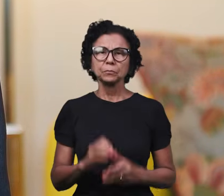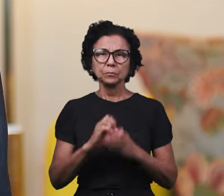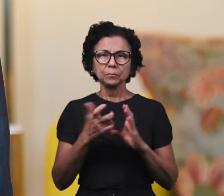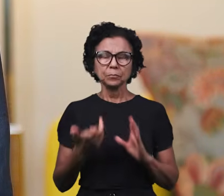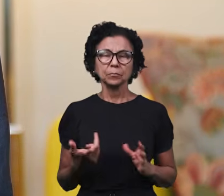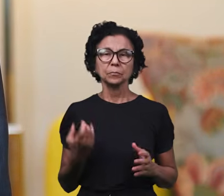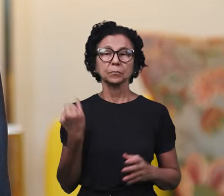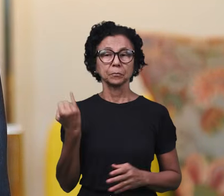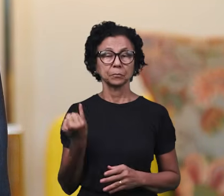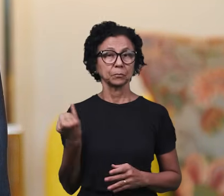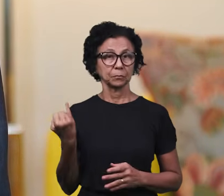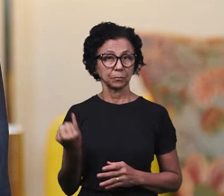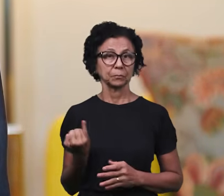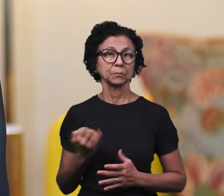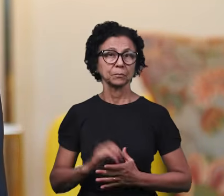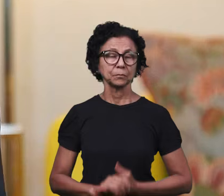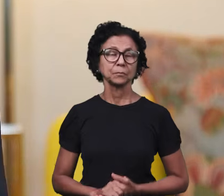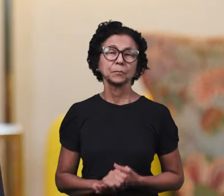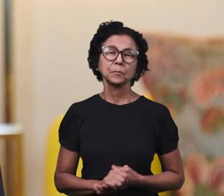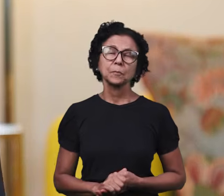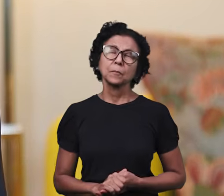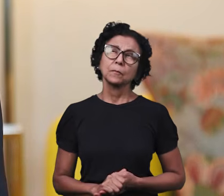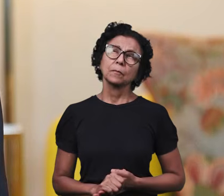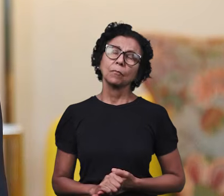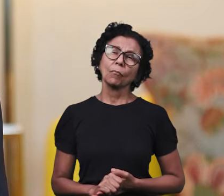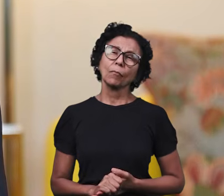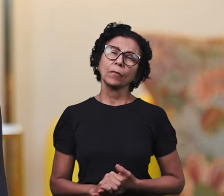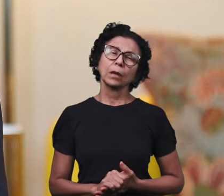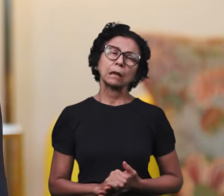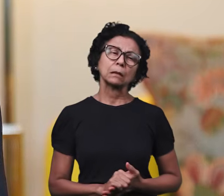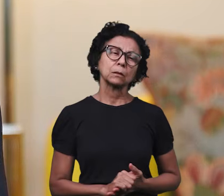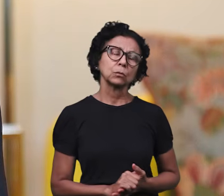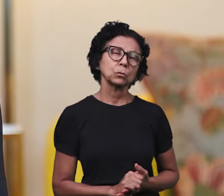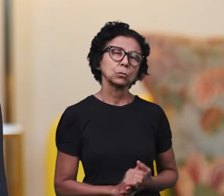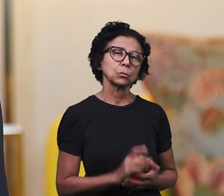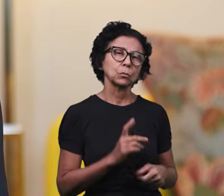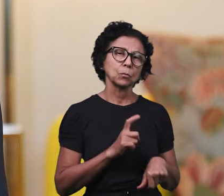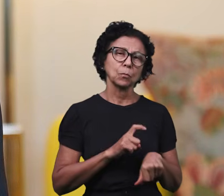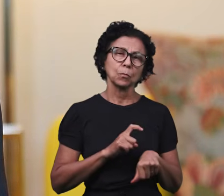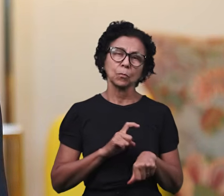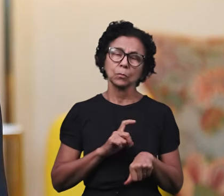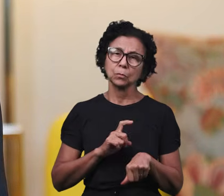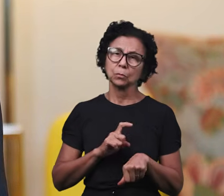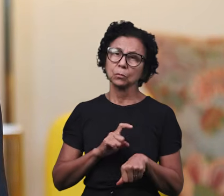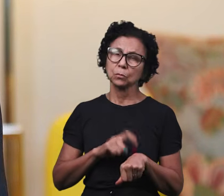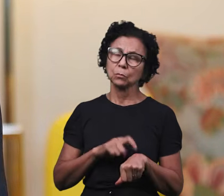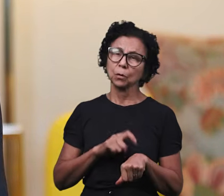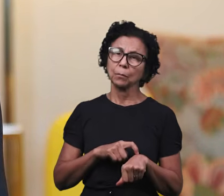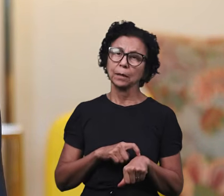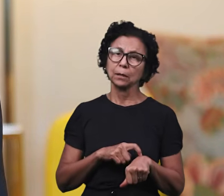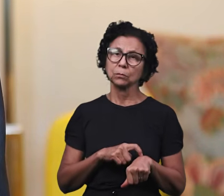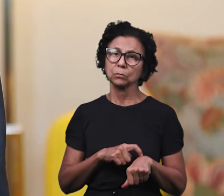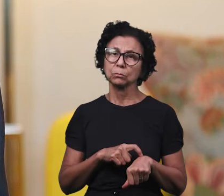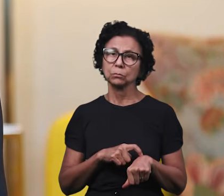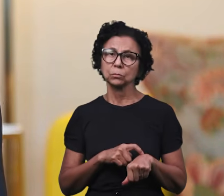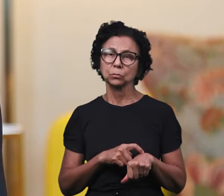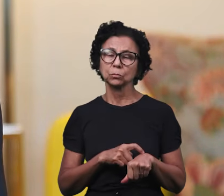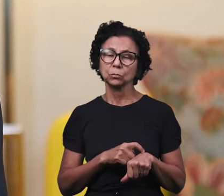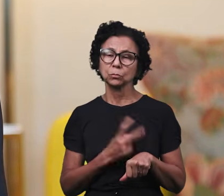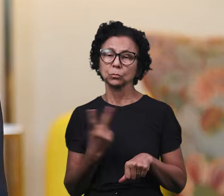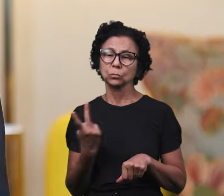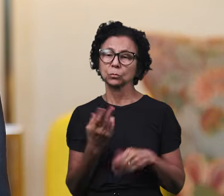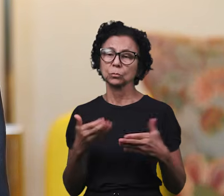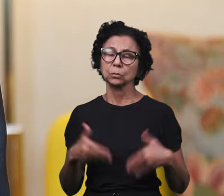para nós colocarmos desde o nascimento daqueles filhos, né, de Rebeca. E